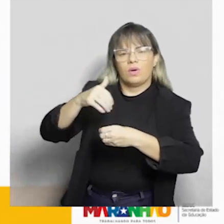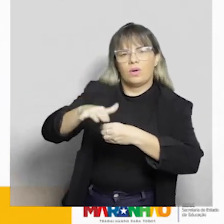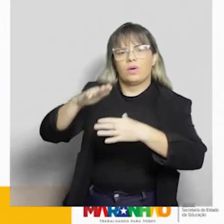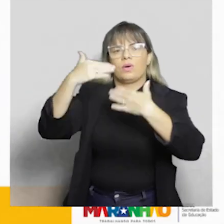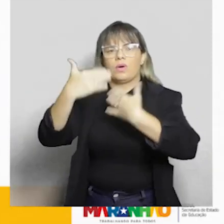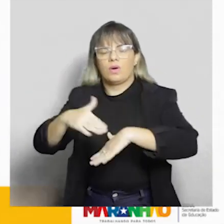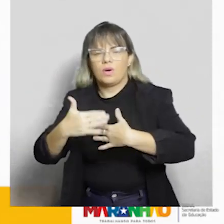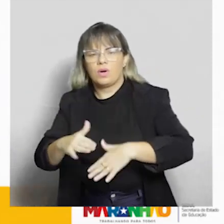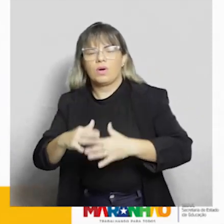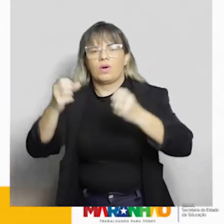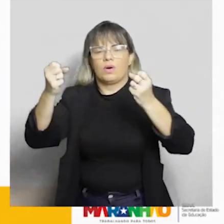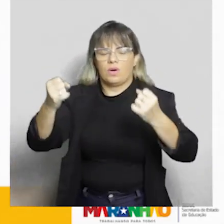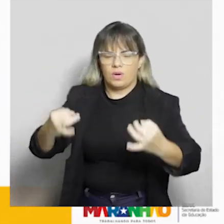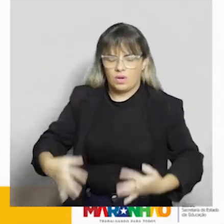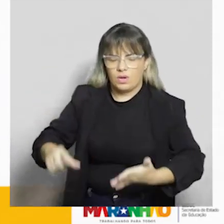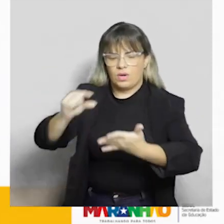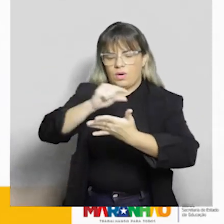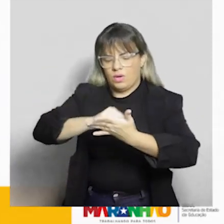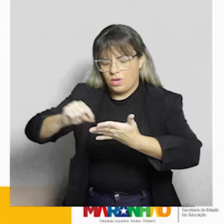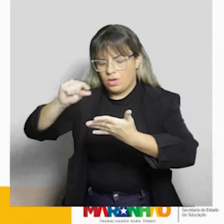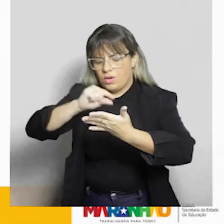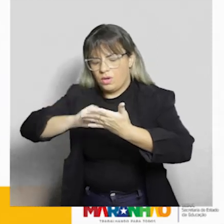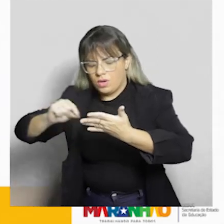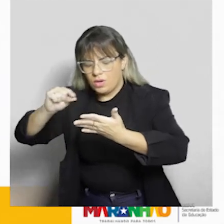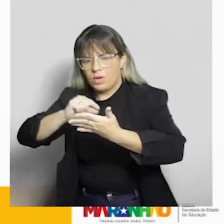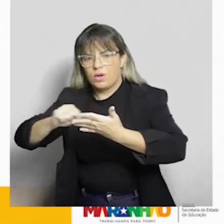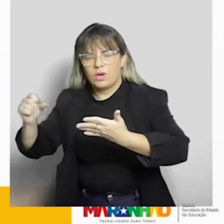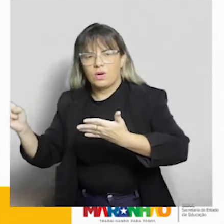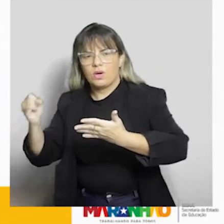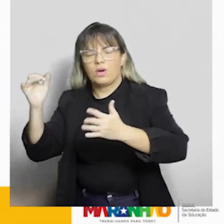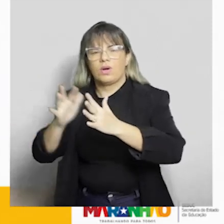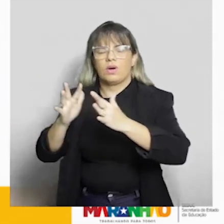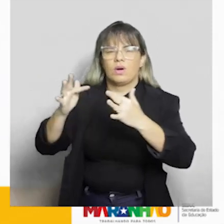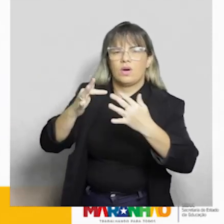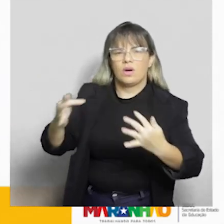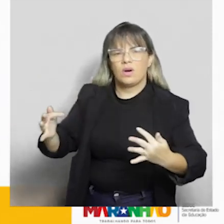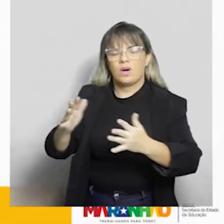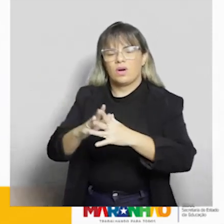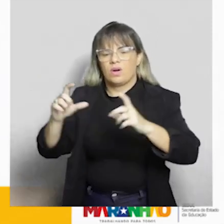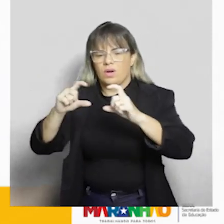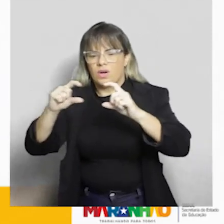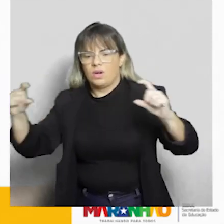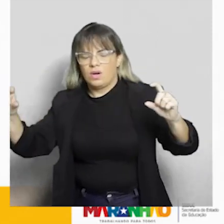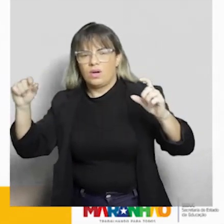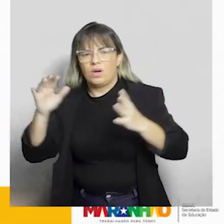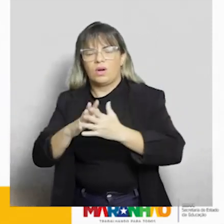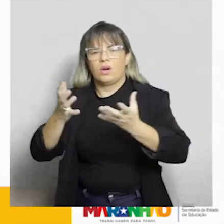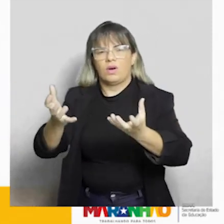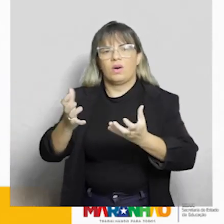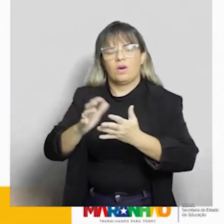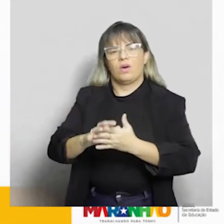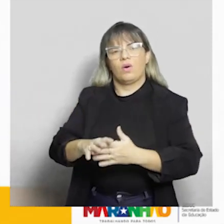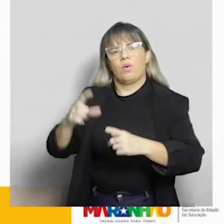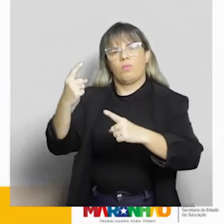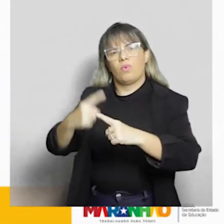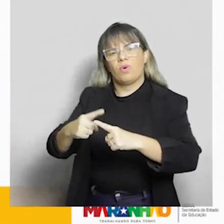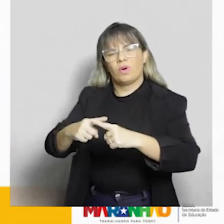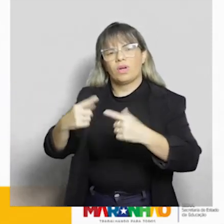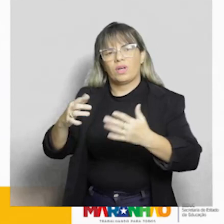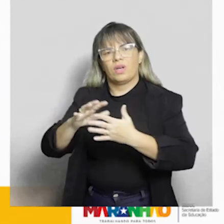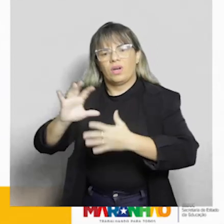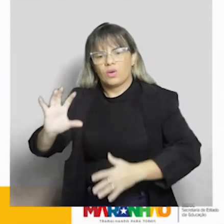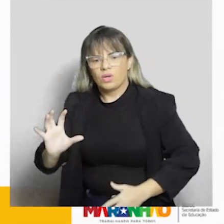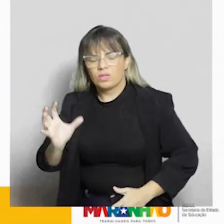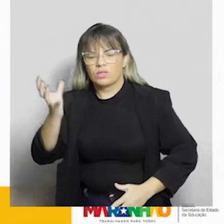vou repetir. Vai grifando os termos importantes e vai simplificando também as frases. Por exemplo, eu quero saber a causa, tá